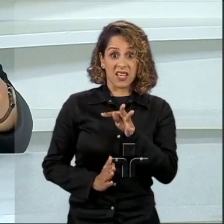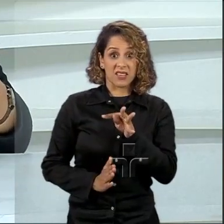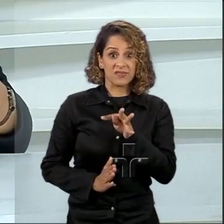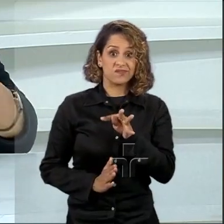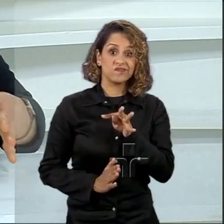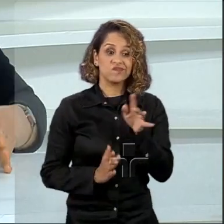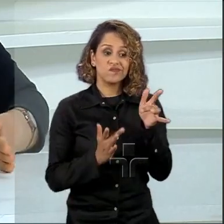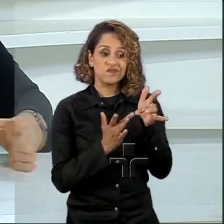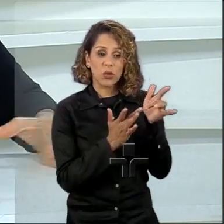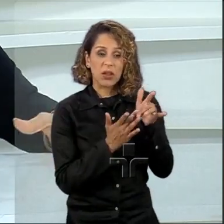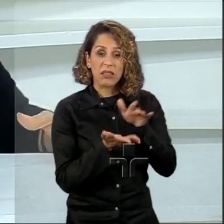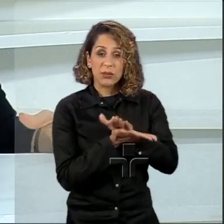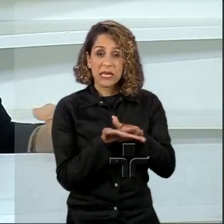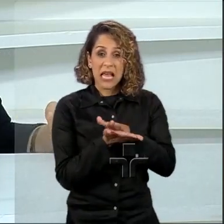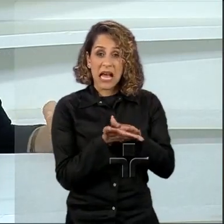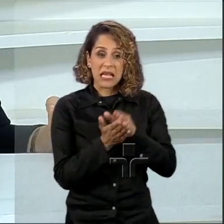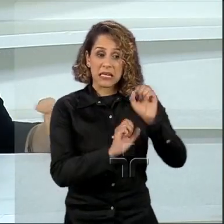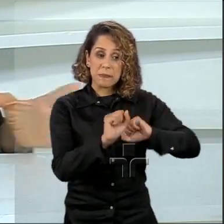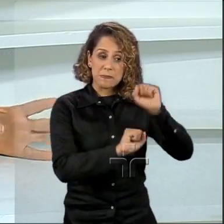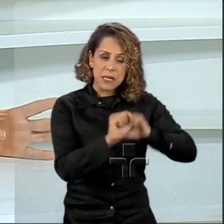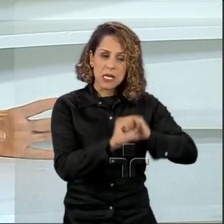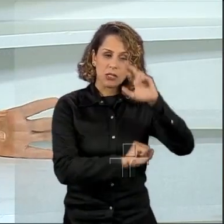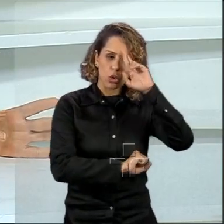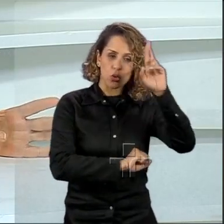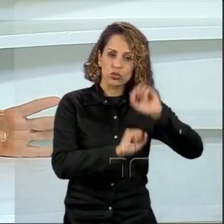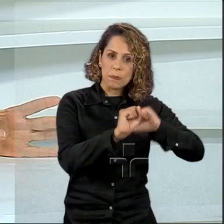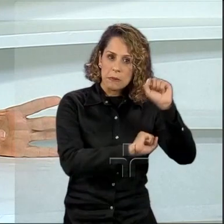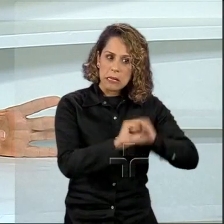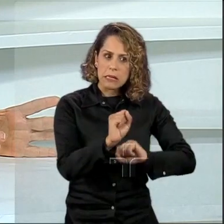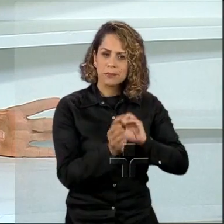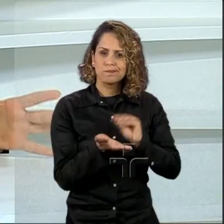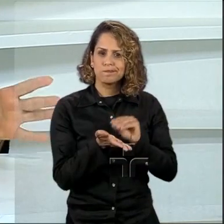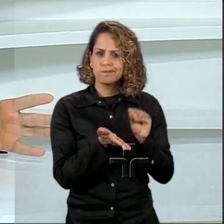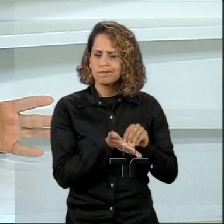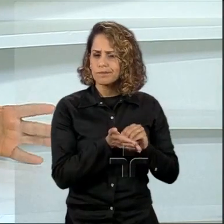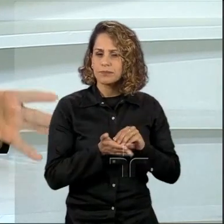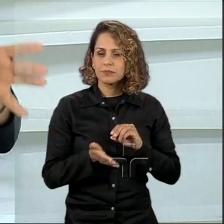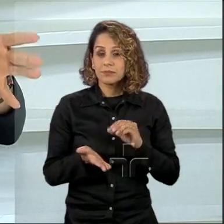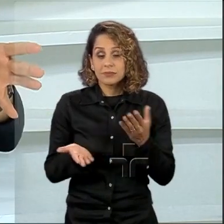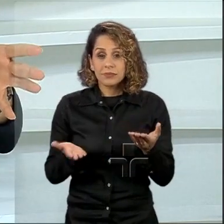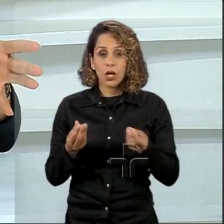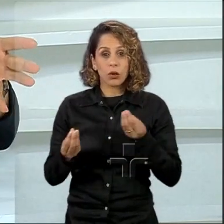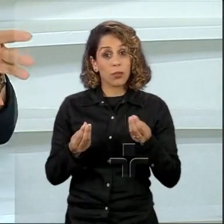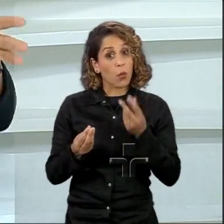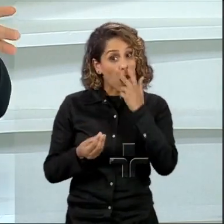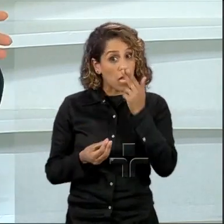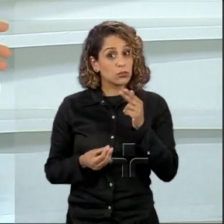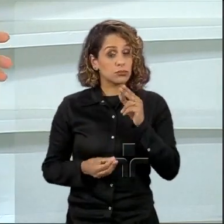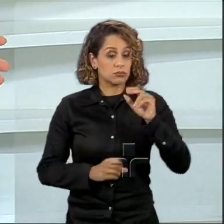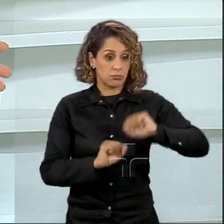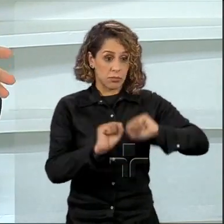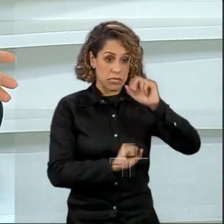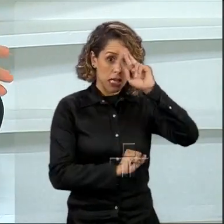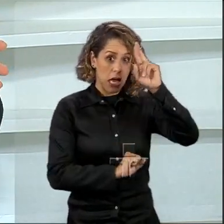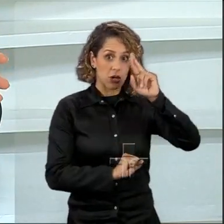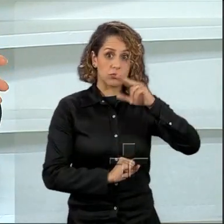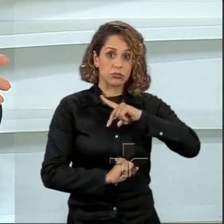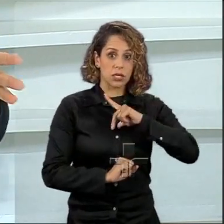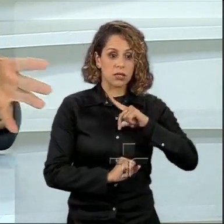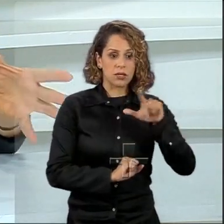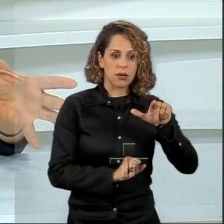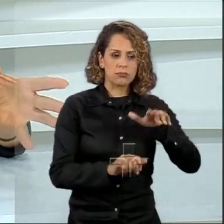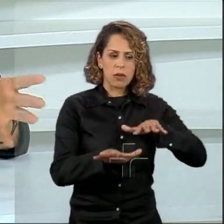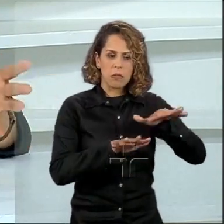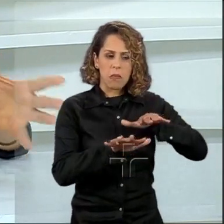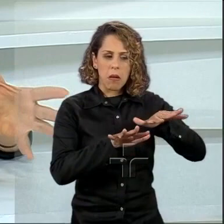fazer, acho que essa mobilização do empresário, ela serviria para mostrar para esse eleitor de